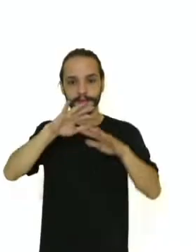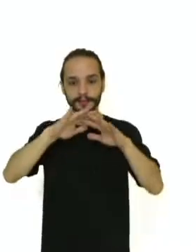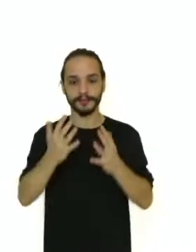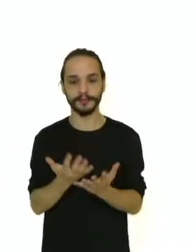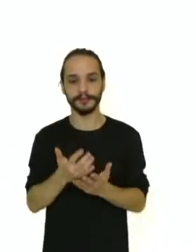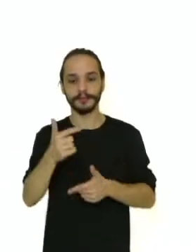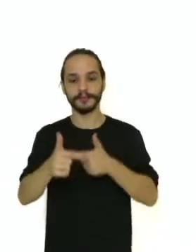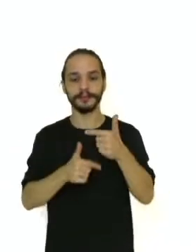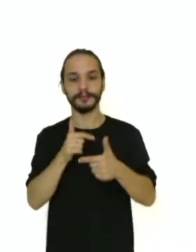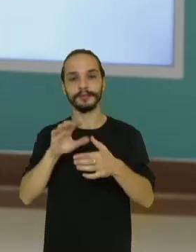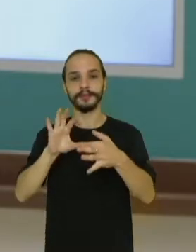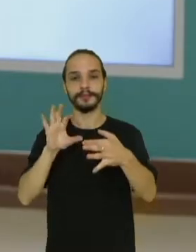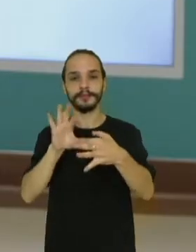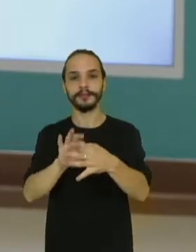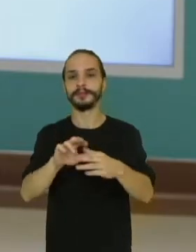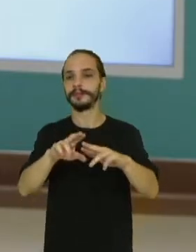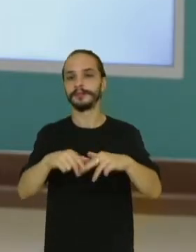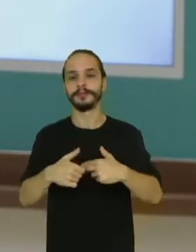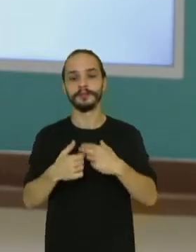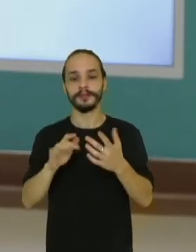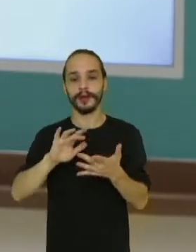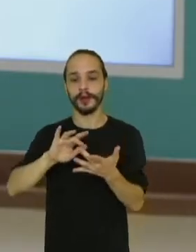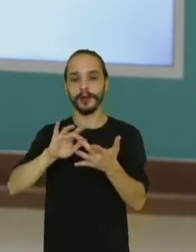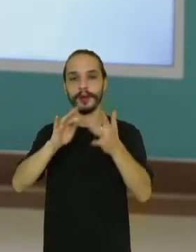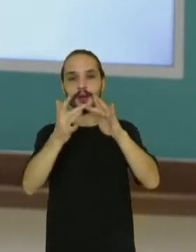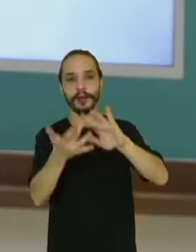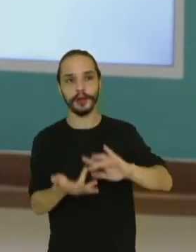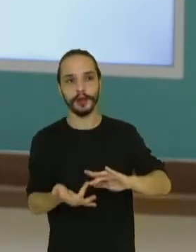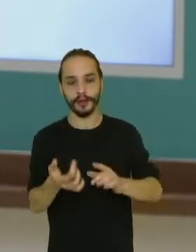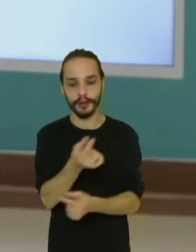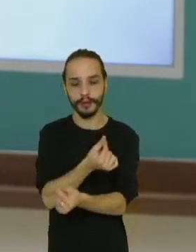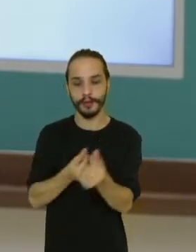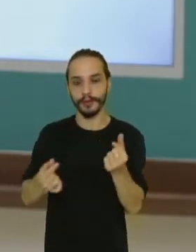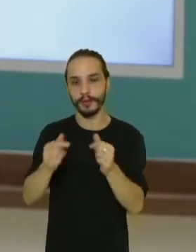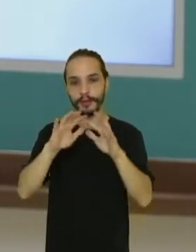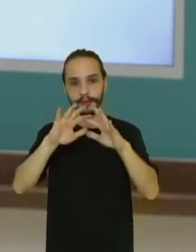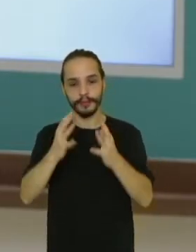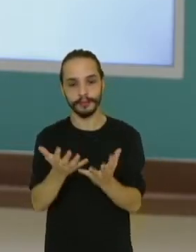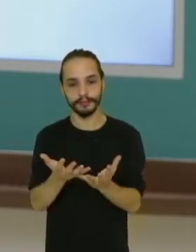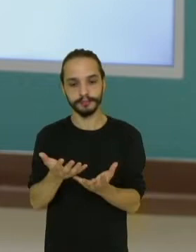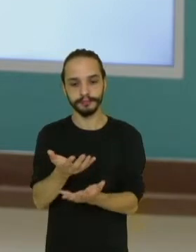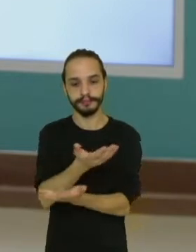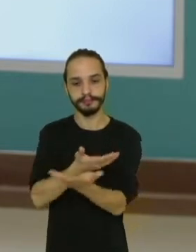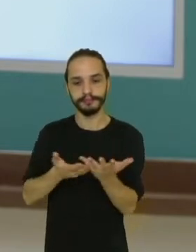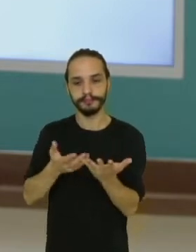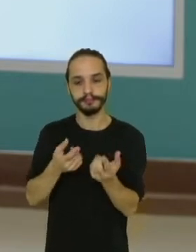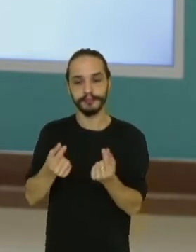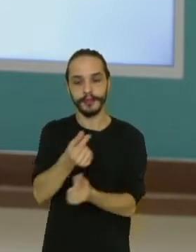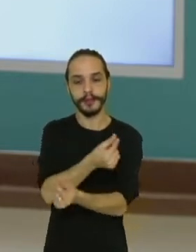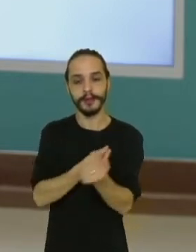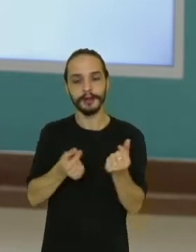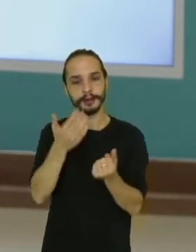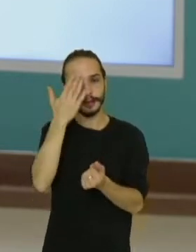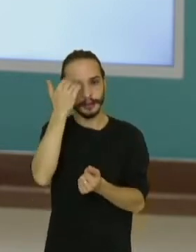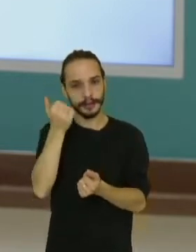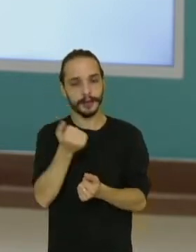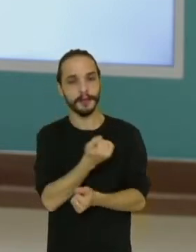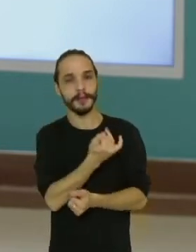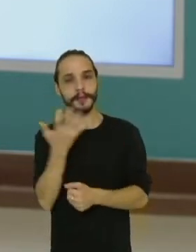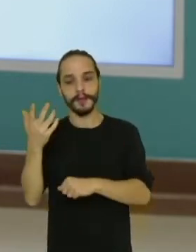economia mundial, então a globalização da economia, não é? Então sabemos que os países estão divididos em